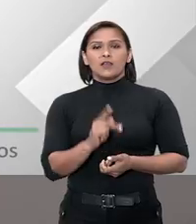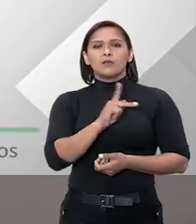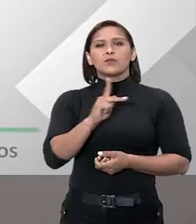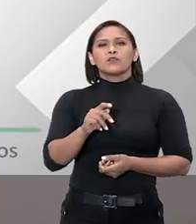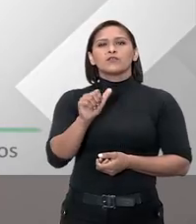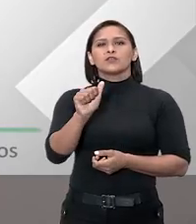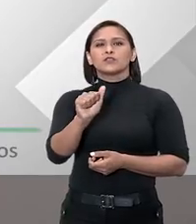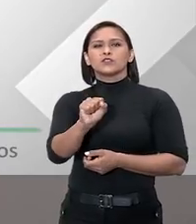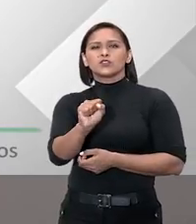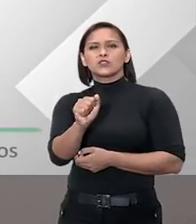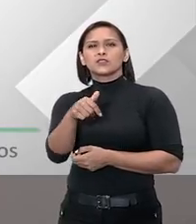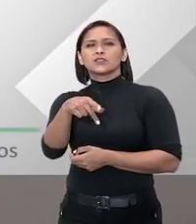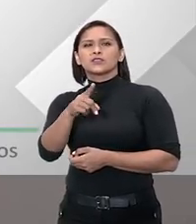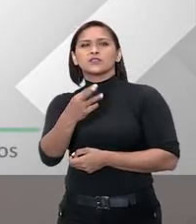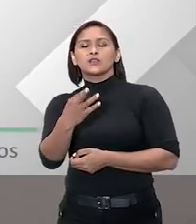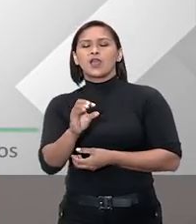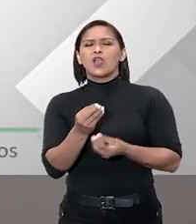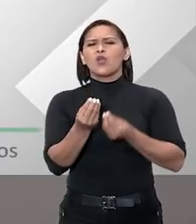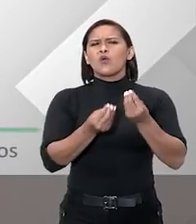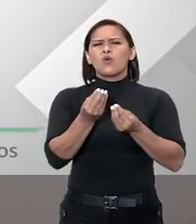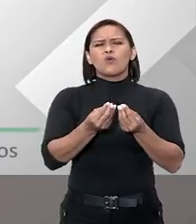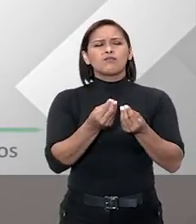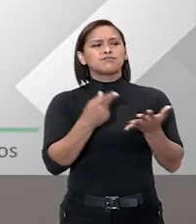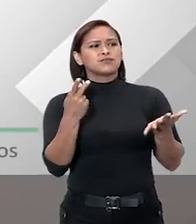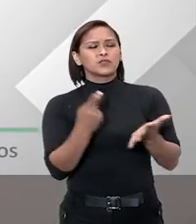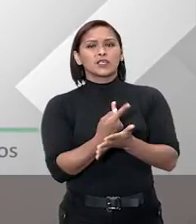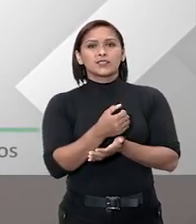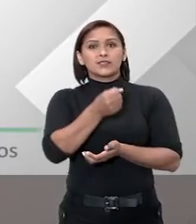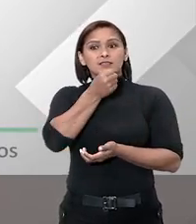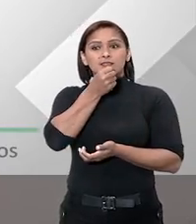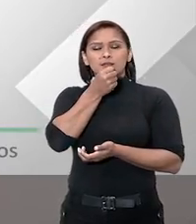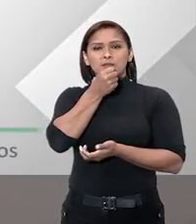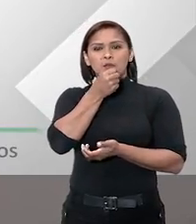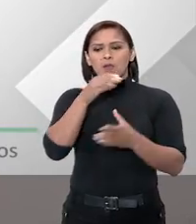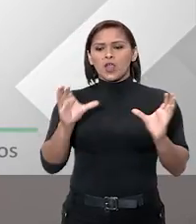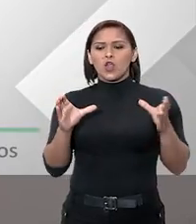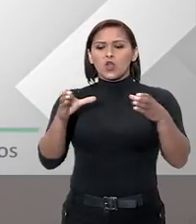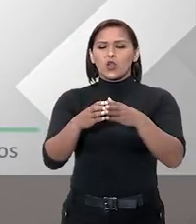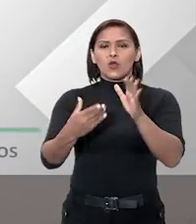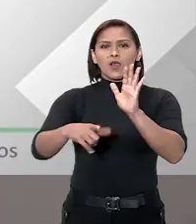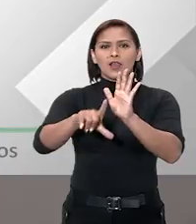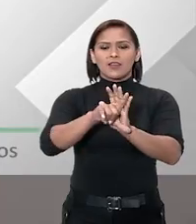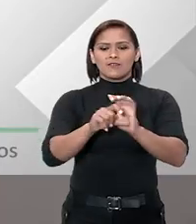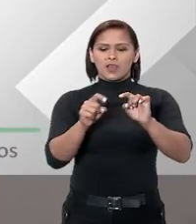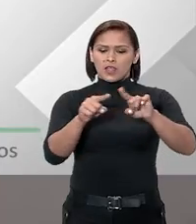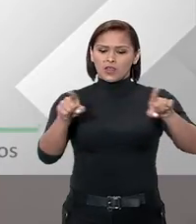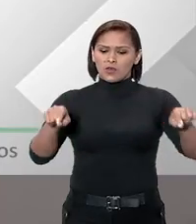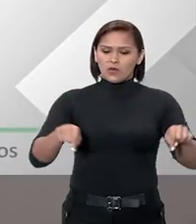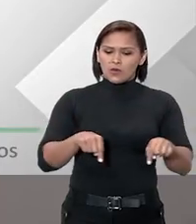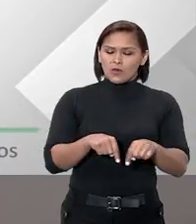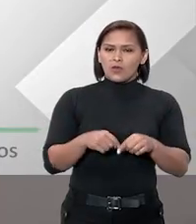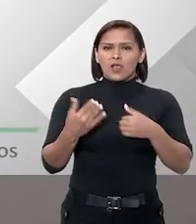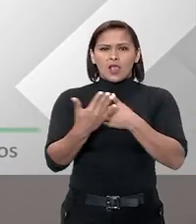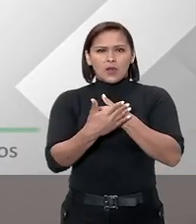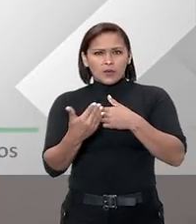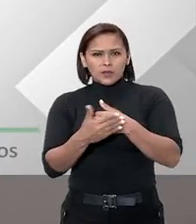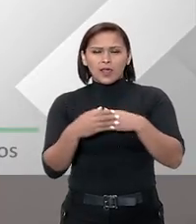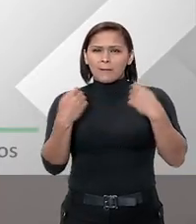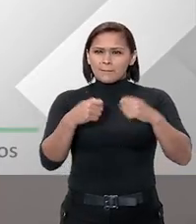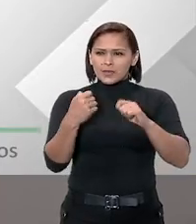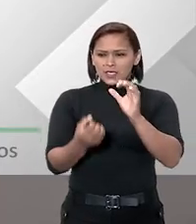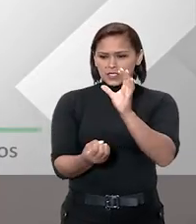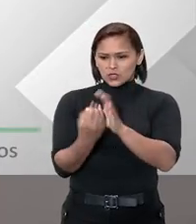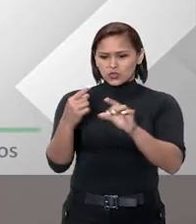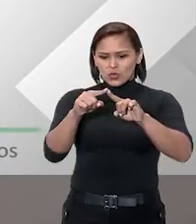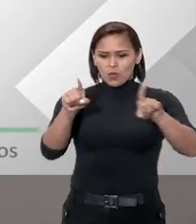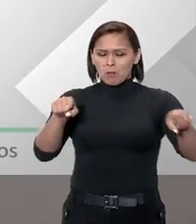Professora Sandra, e onde é que devem ser tomados esses depoimentos? A lei fala em um ambiente acolhedor. É necessária a criação